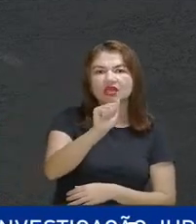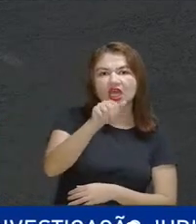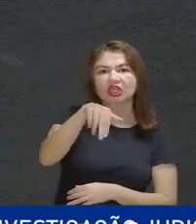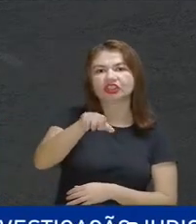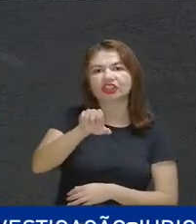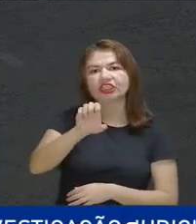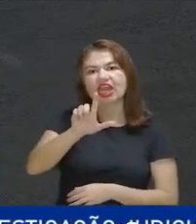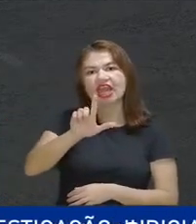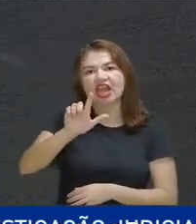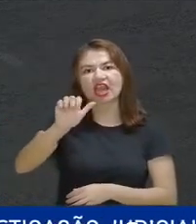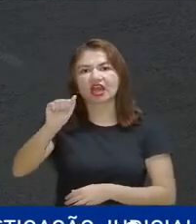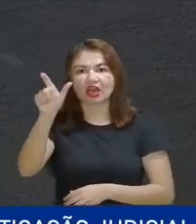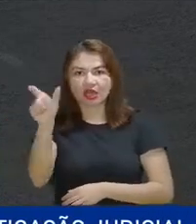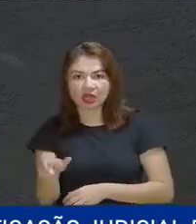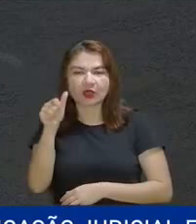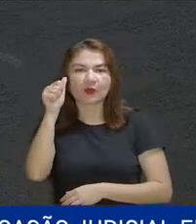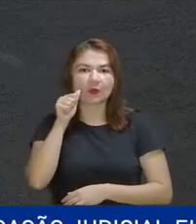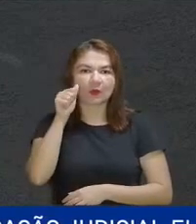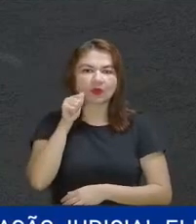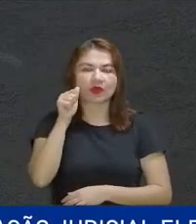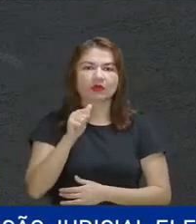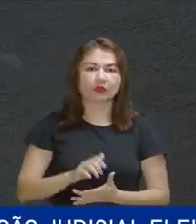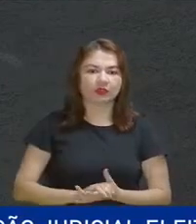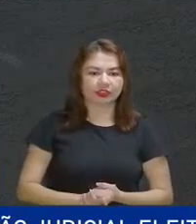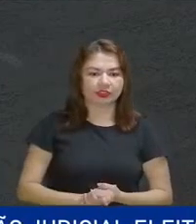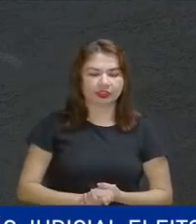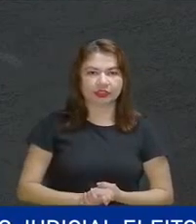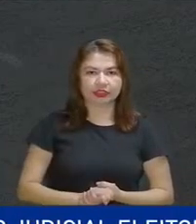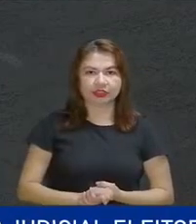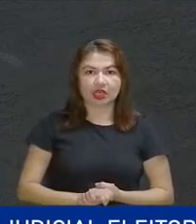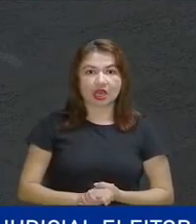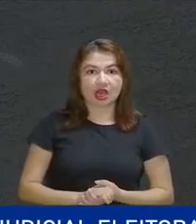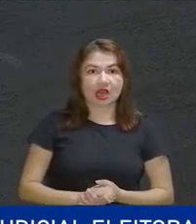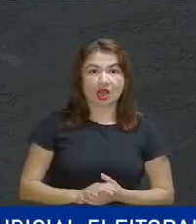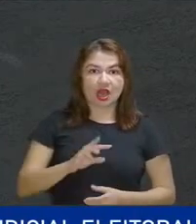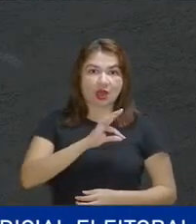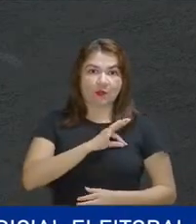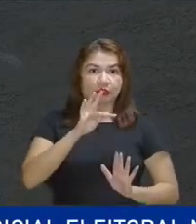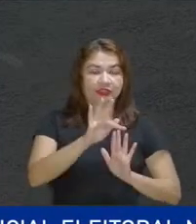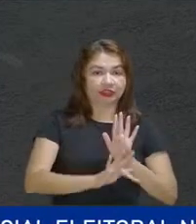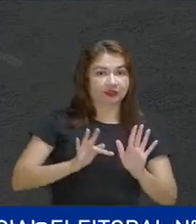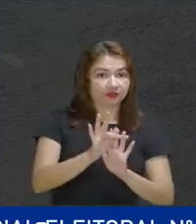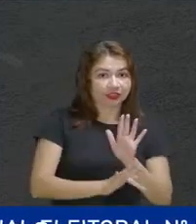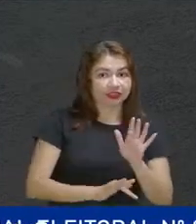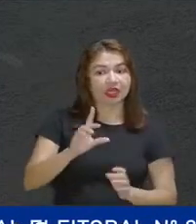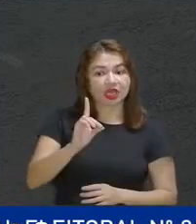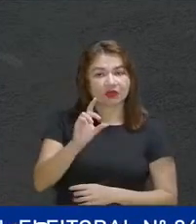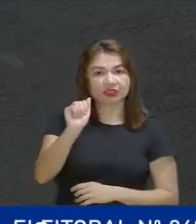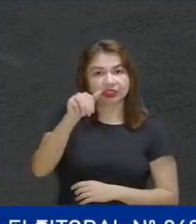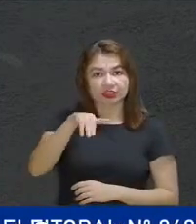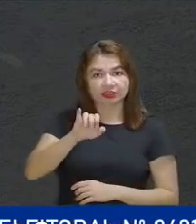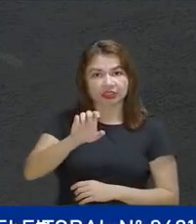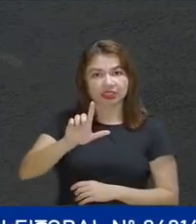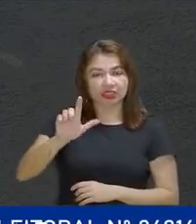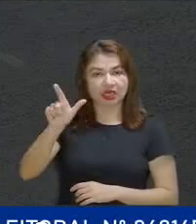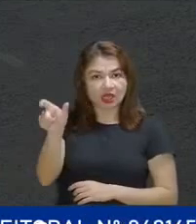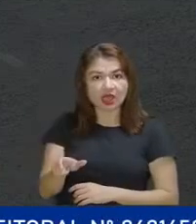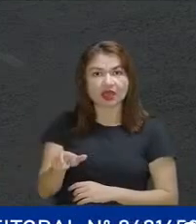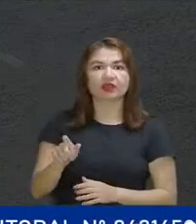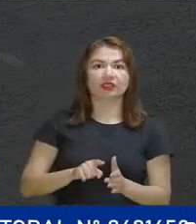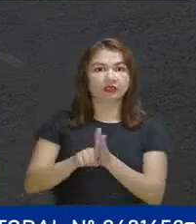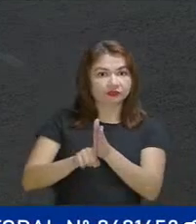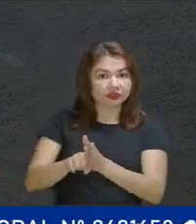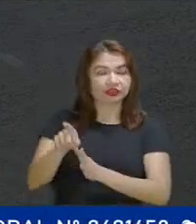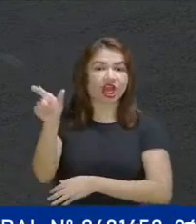pra Aline, tudinho, ela disse, deixa passar. Só que a Daniela, quando a Polícia Federal vir, a Daniela também vai ser... E é isso aí, porque quem vão